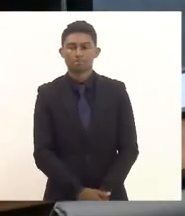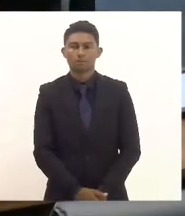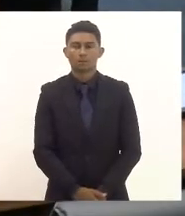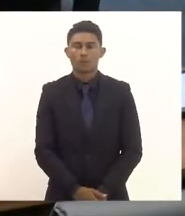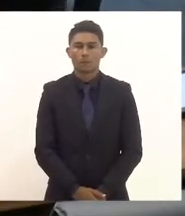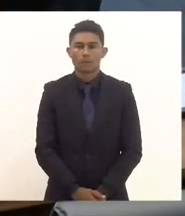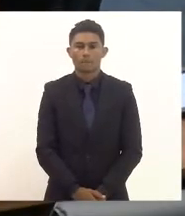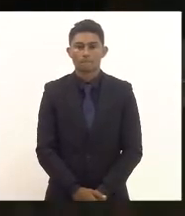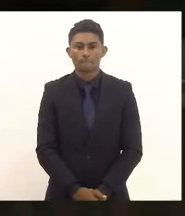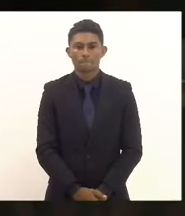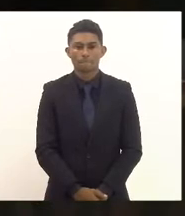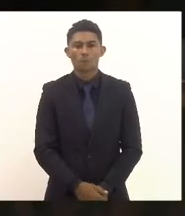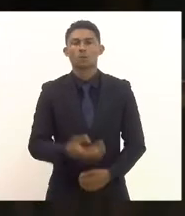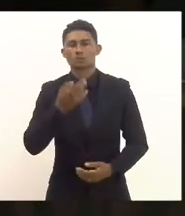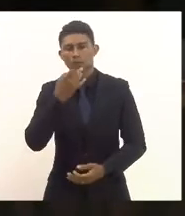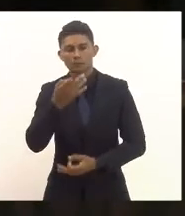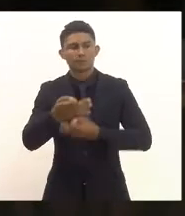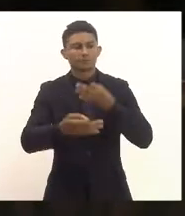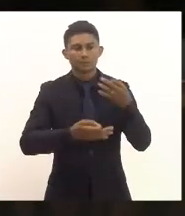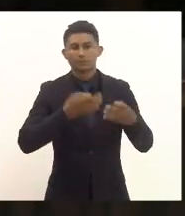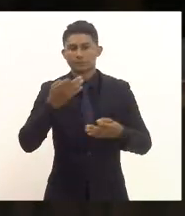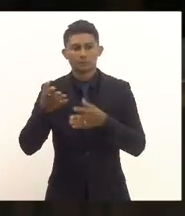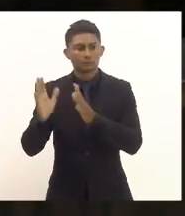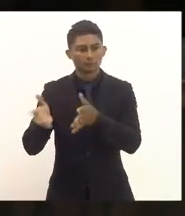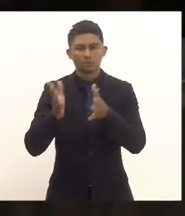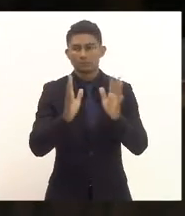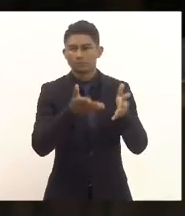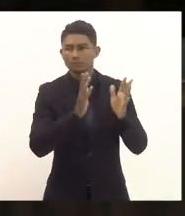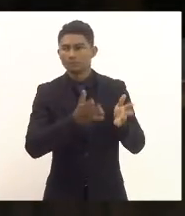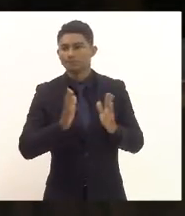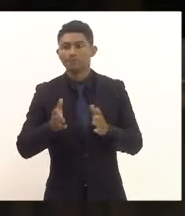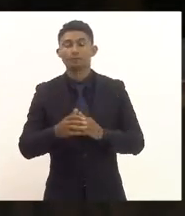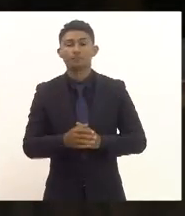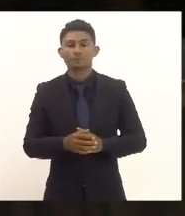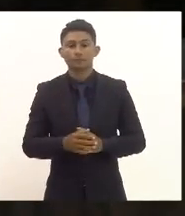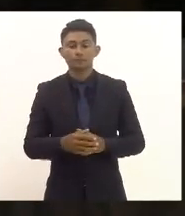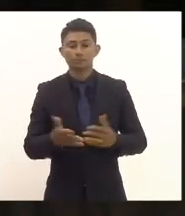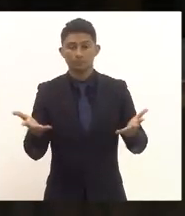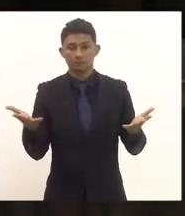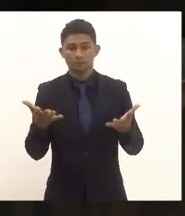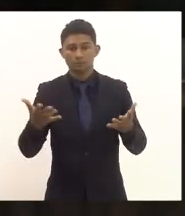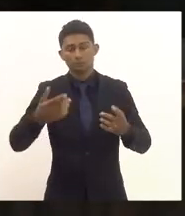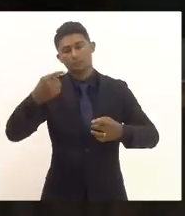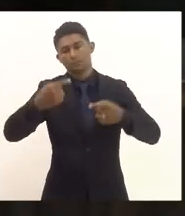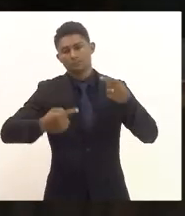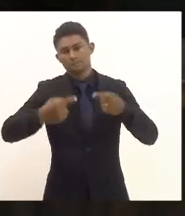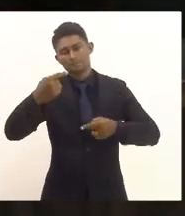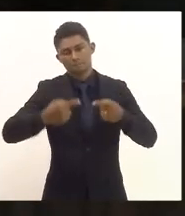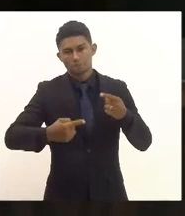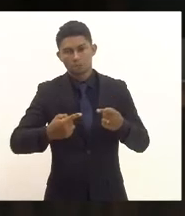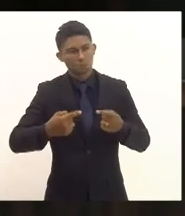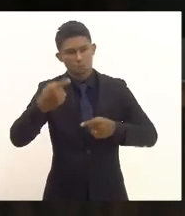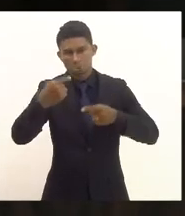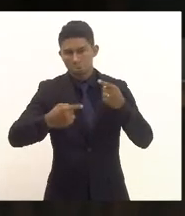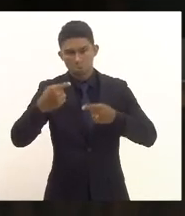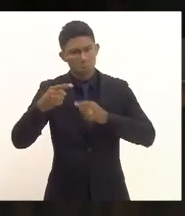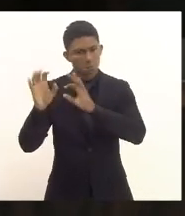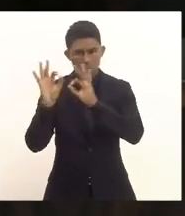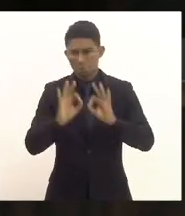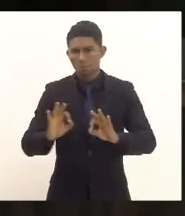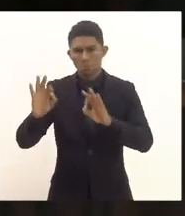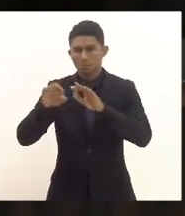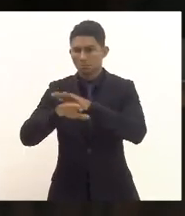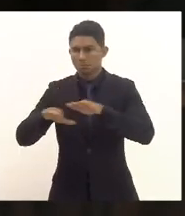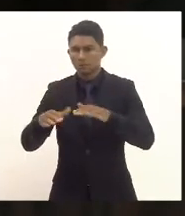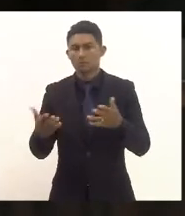e onde pareceres emitidos e em discussão novinha não Quem Queira discutir